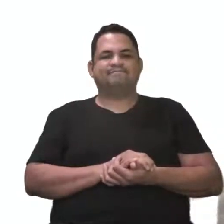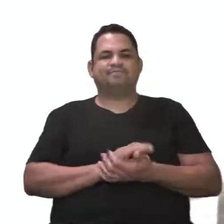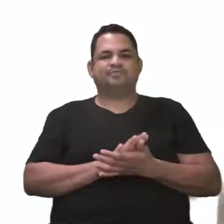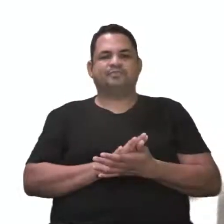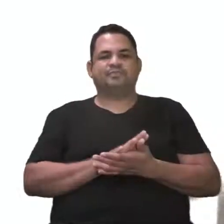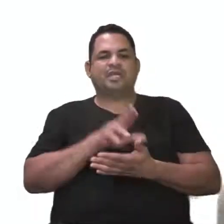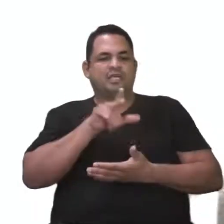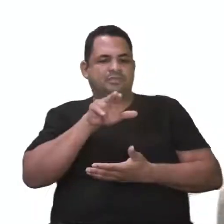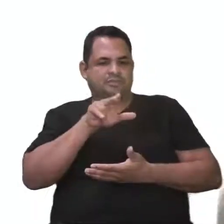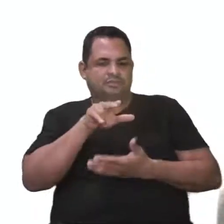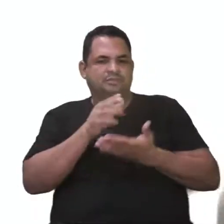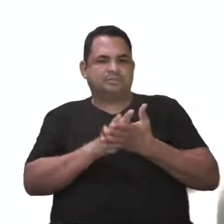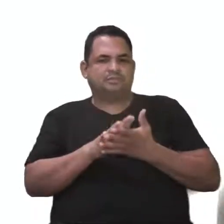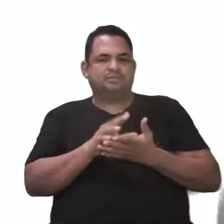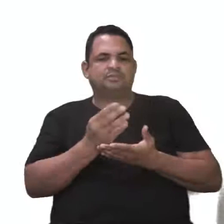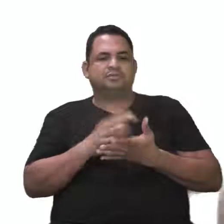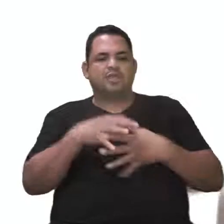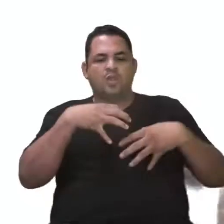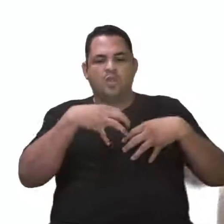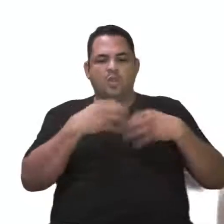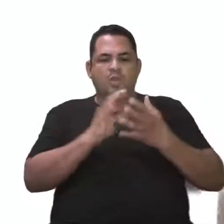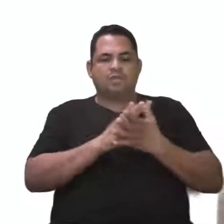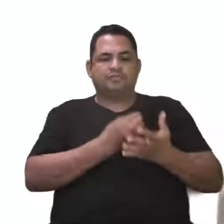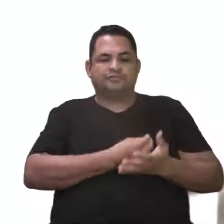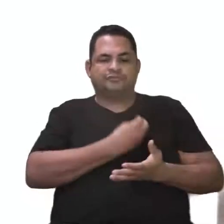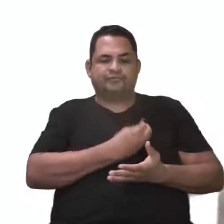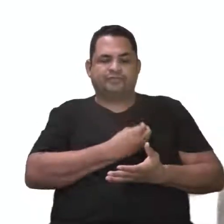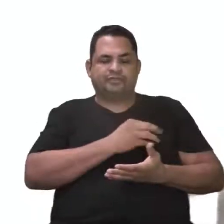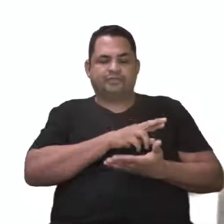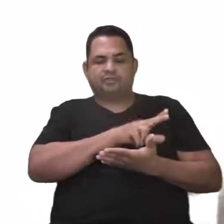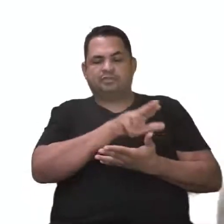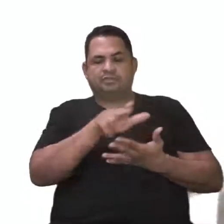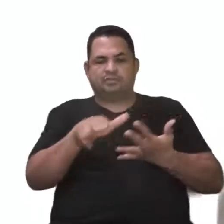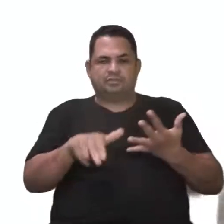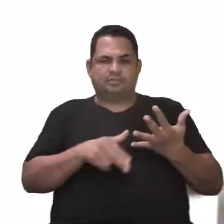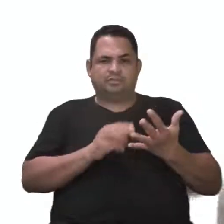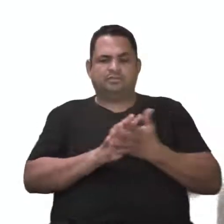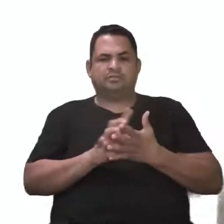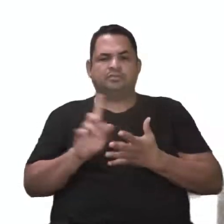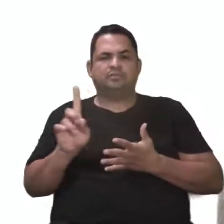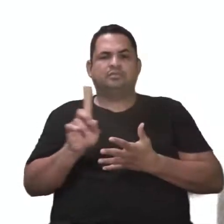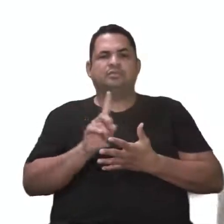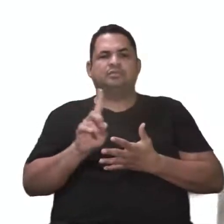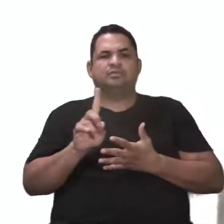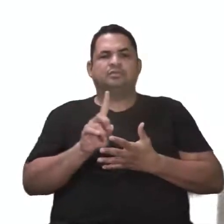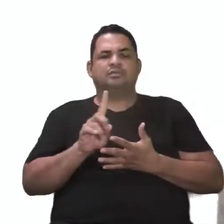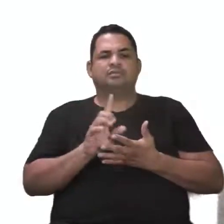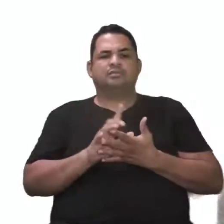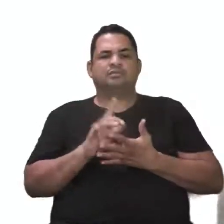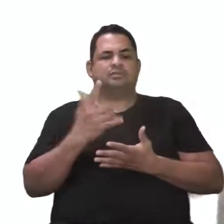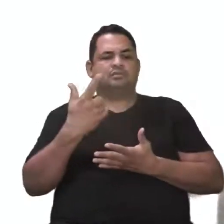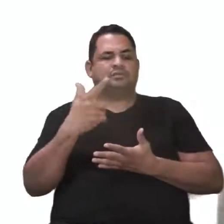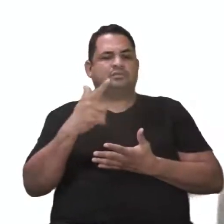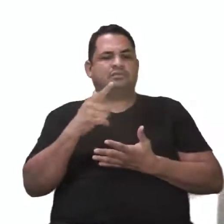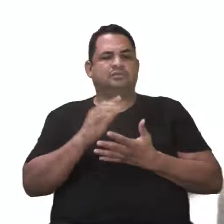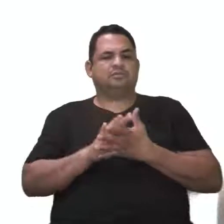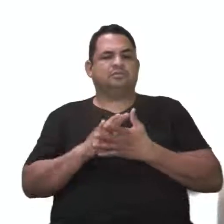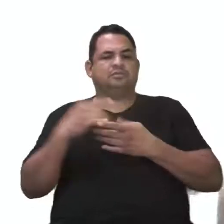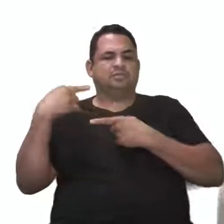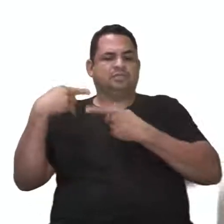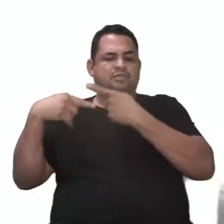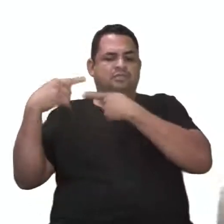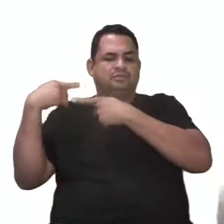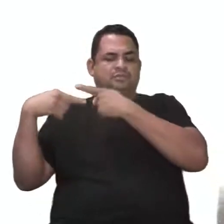as semelhanças entre organismos, tá? Só que eles não vão ter ancestralidade